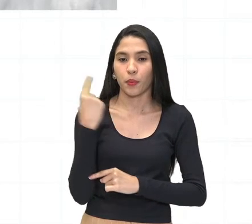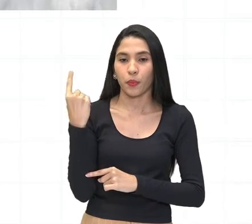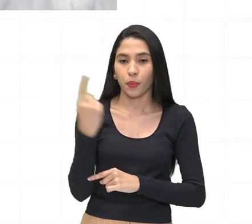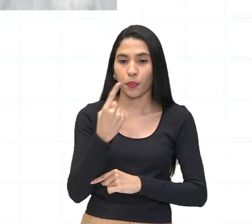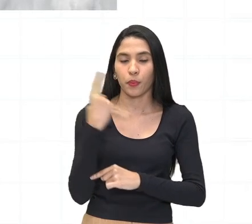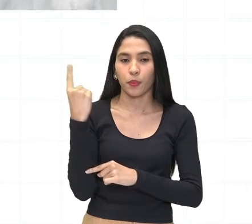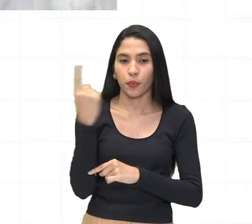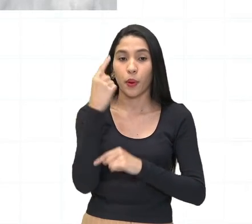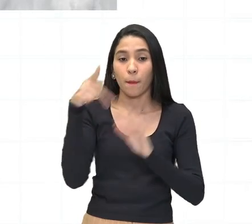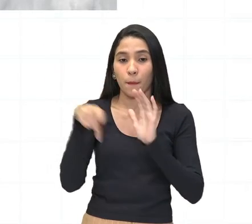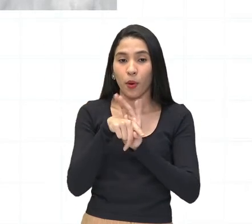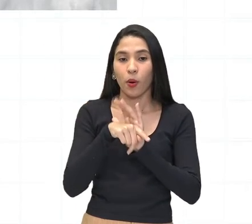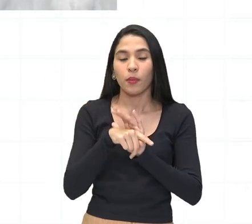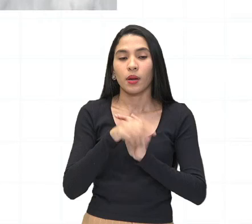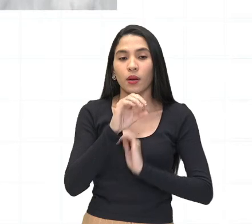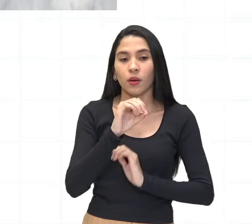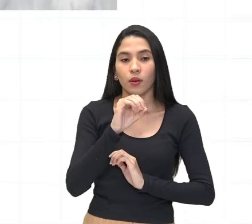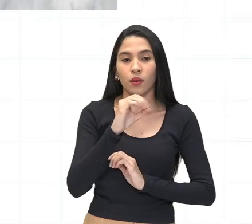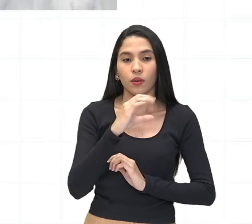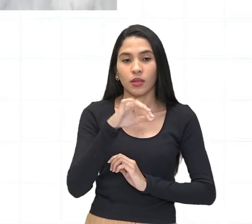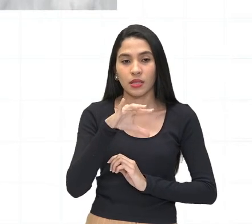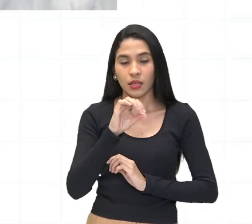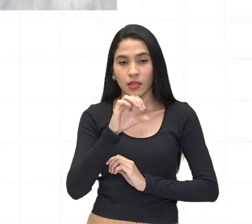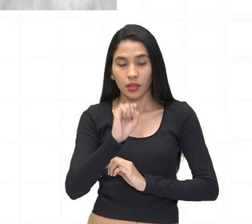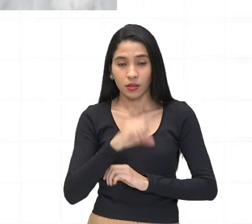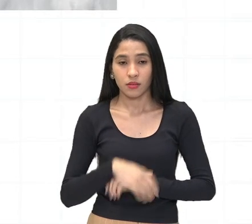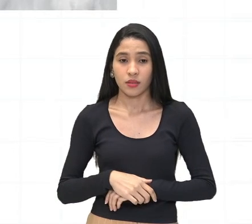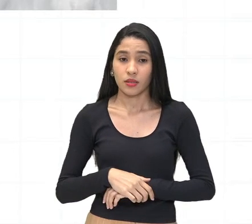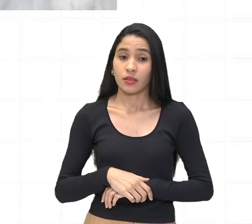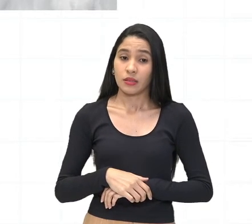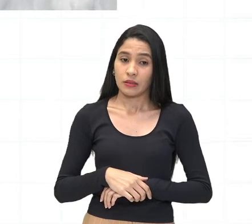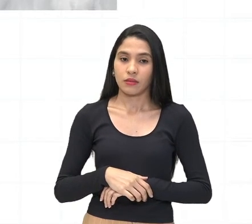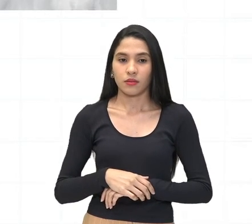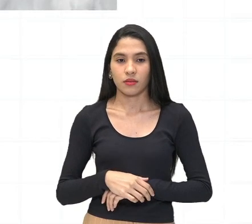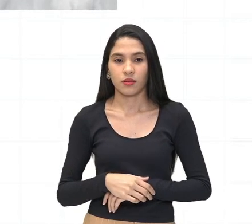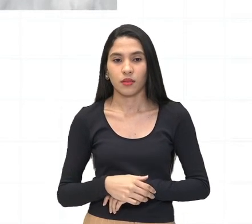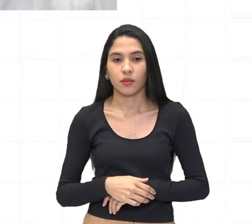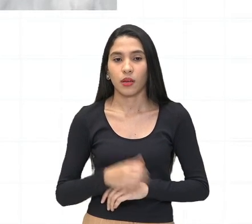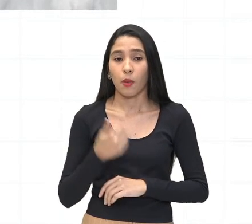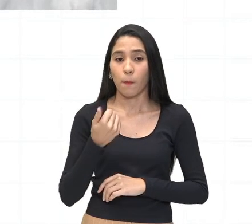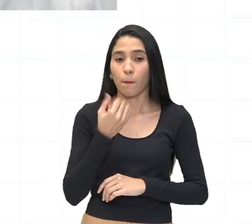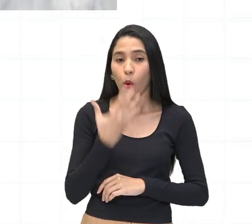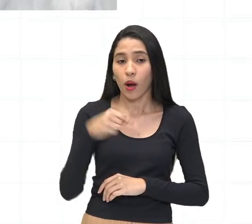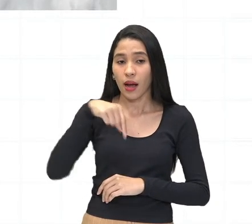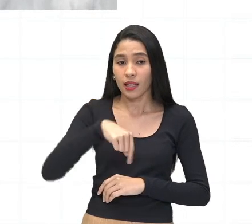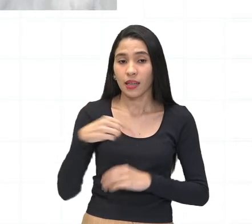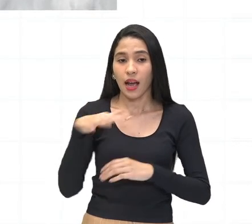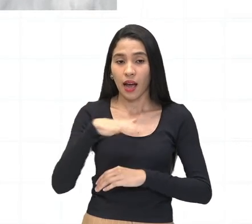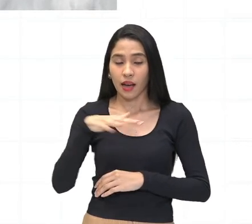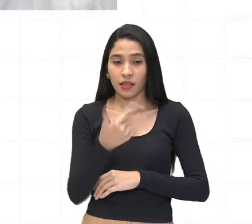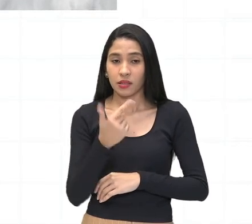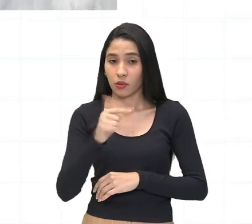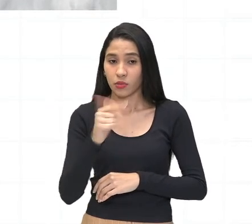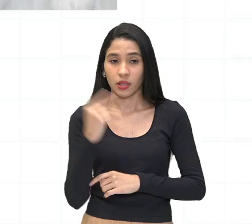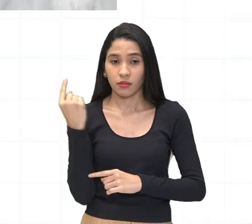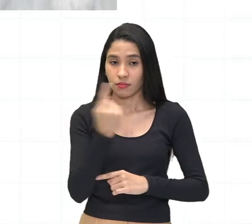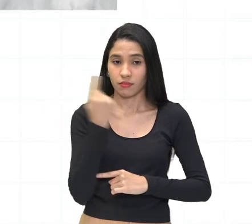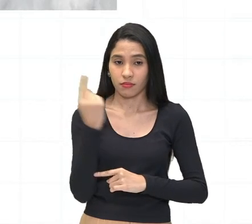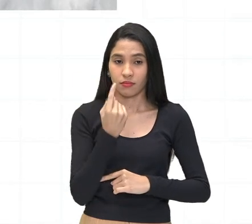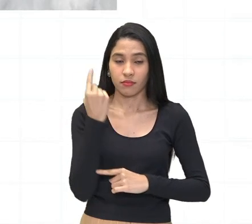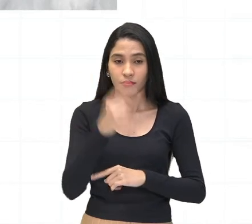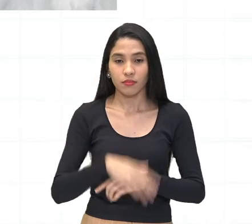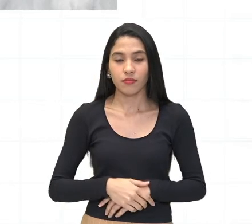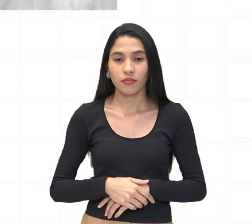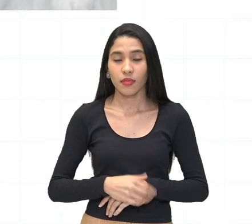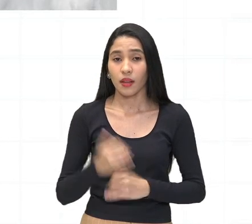dos oceanos, né? Ainda bem que nós não temos isso na nossa região. E a título